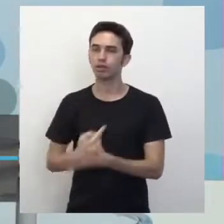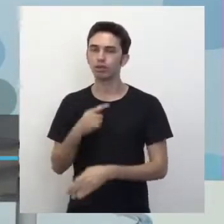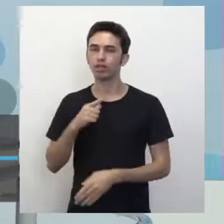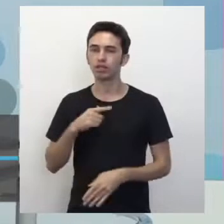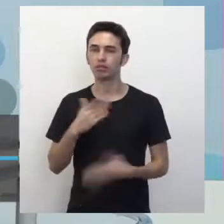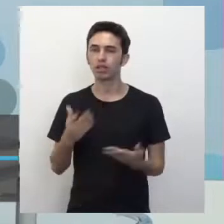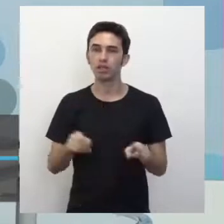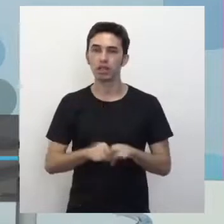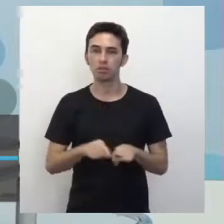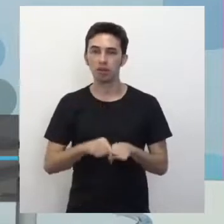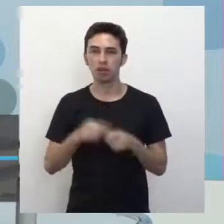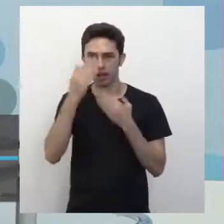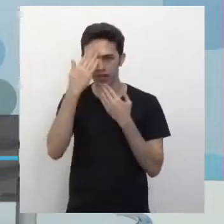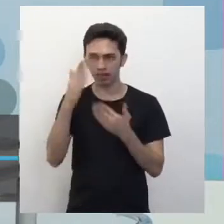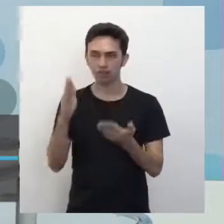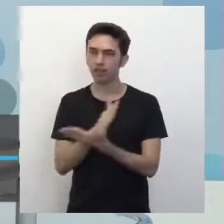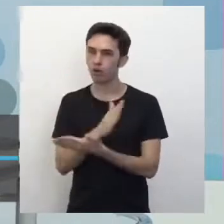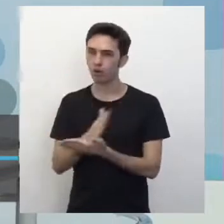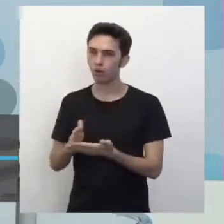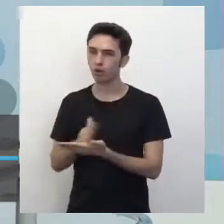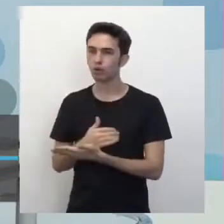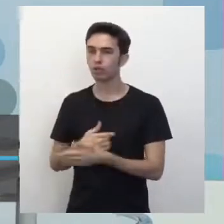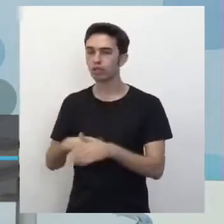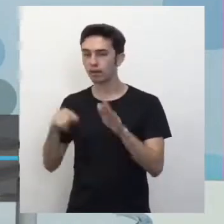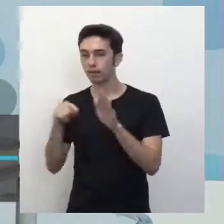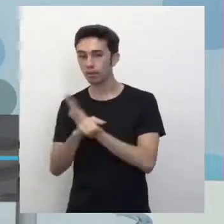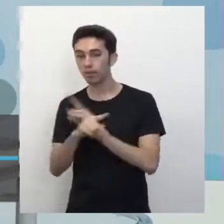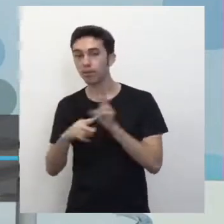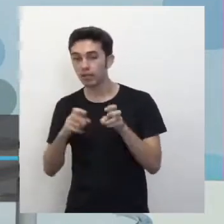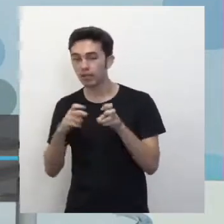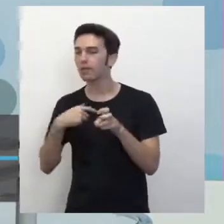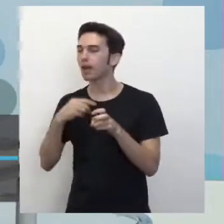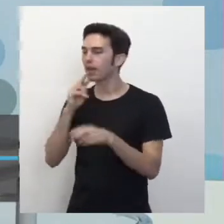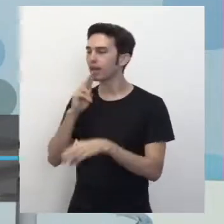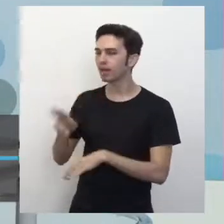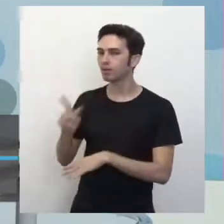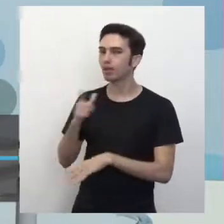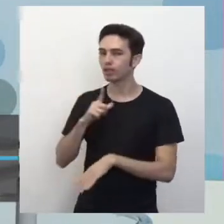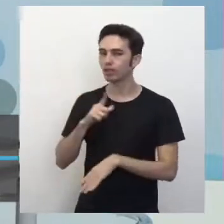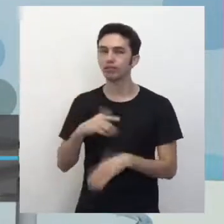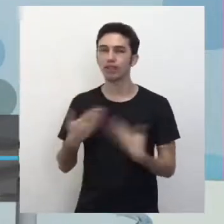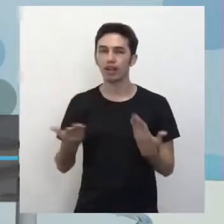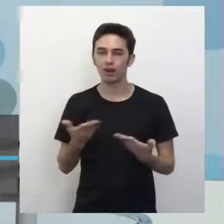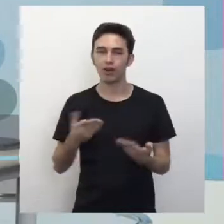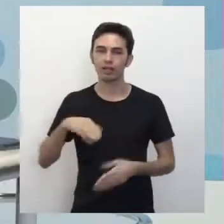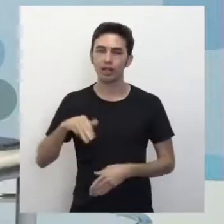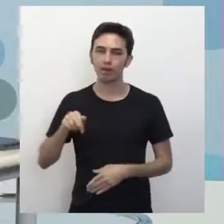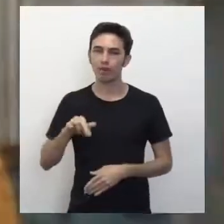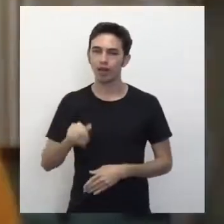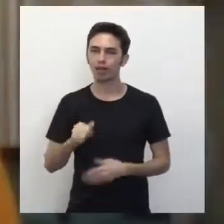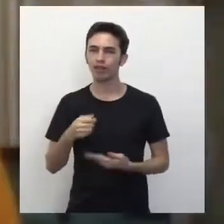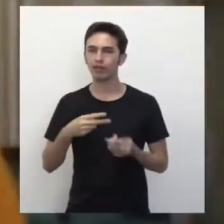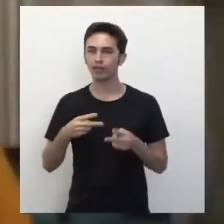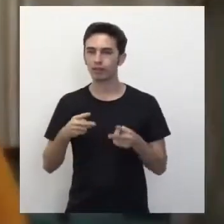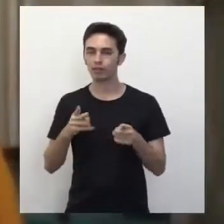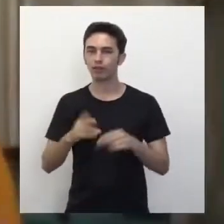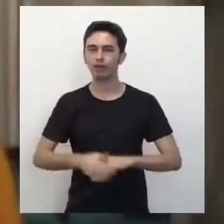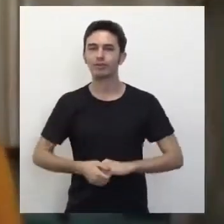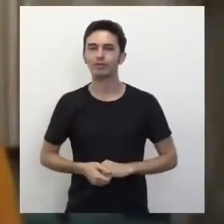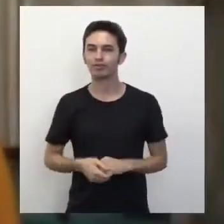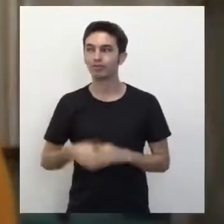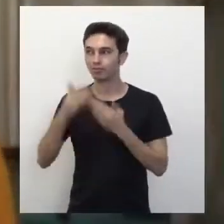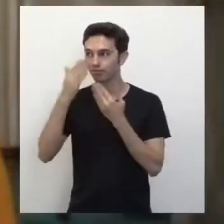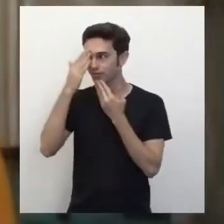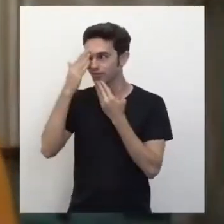colegas, também já auxiliam a gente nesse trabalho. E nesse sentido, passo a palavra aí para Maria Fernanda. Fê, tudo de bom.